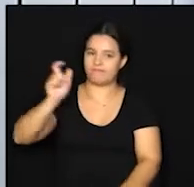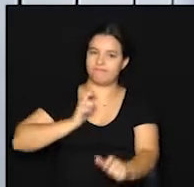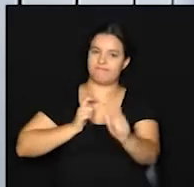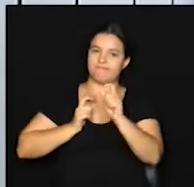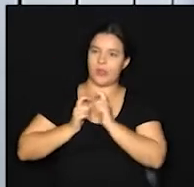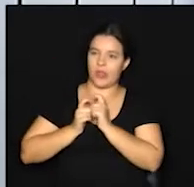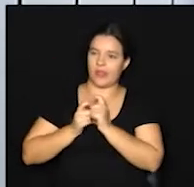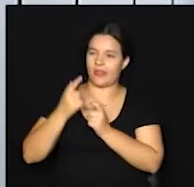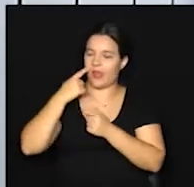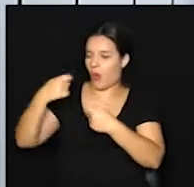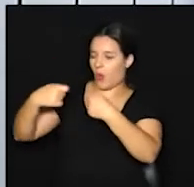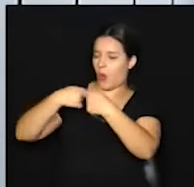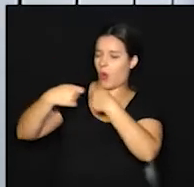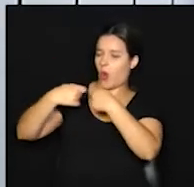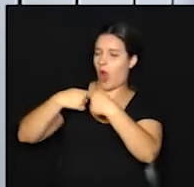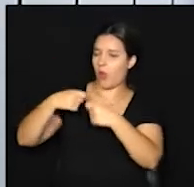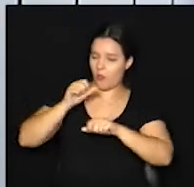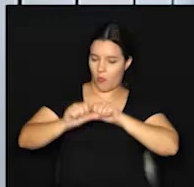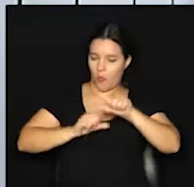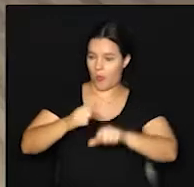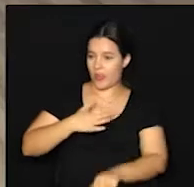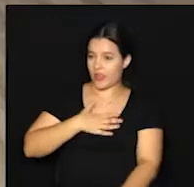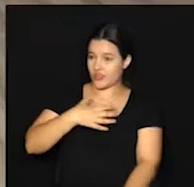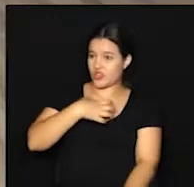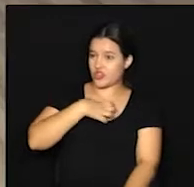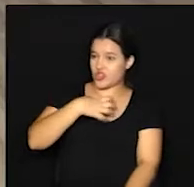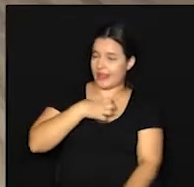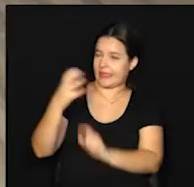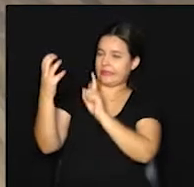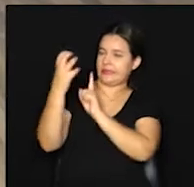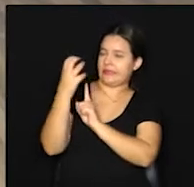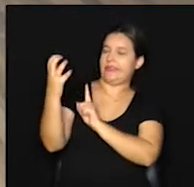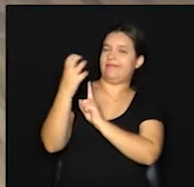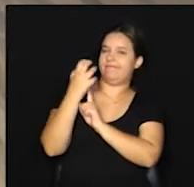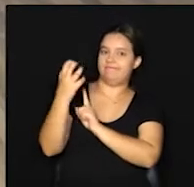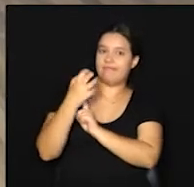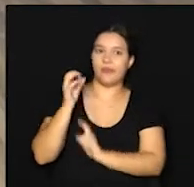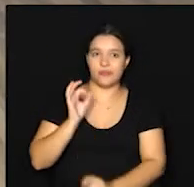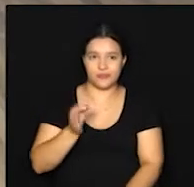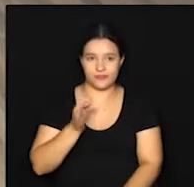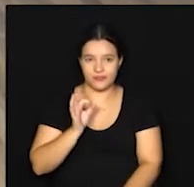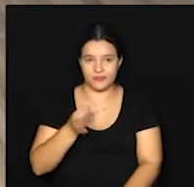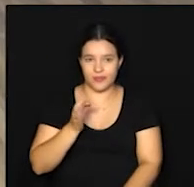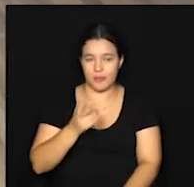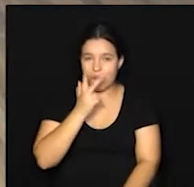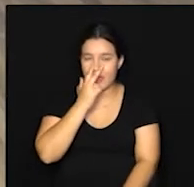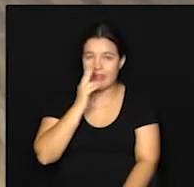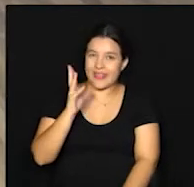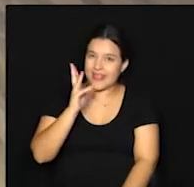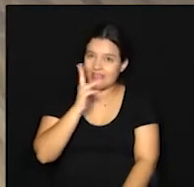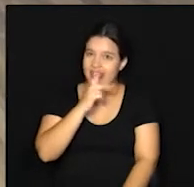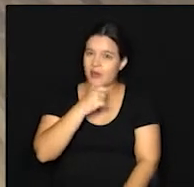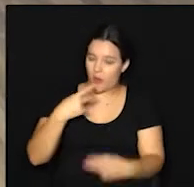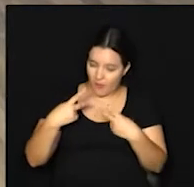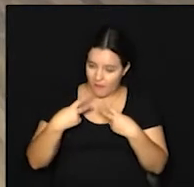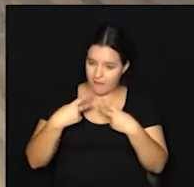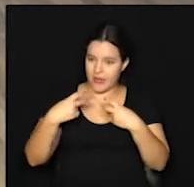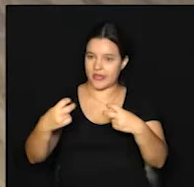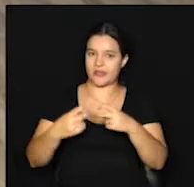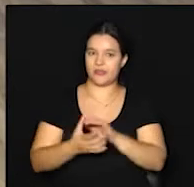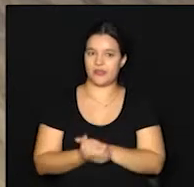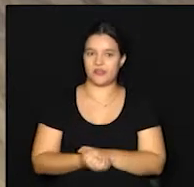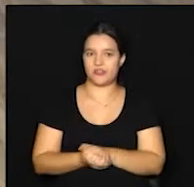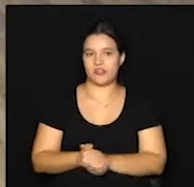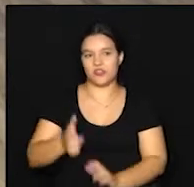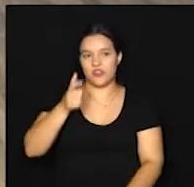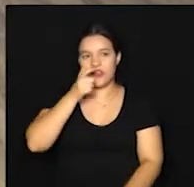modificar, mudando o seu jeito, te dominando e... Você demorou para perceber isso? Você falou que assistiu esse